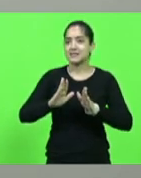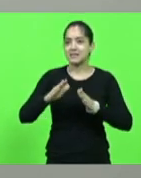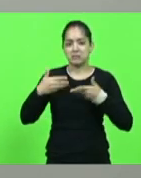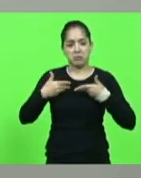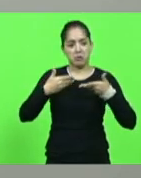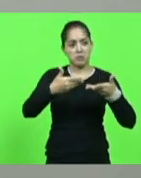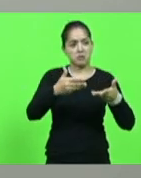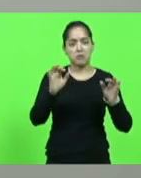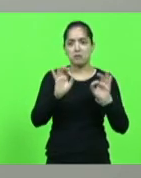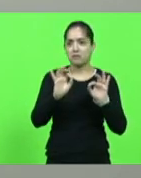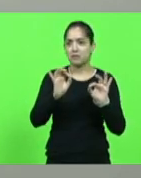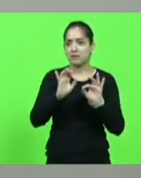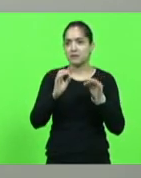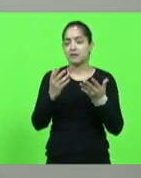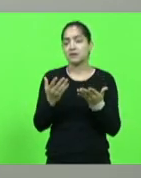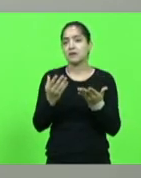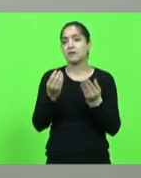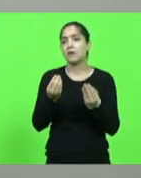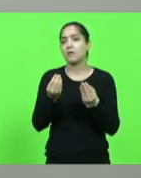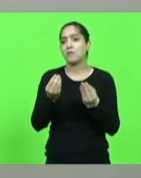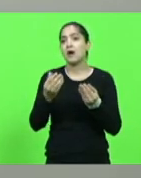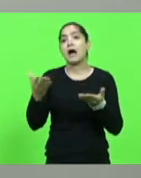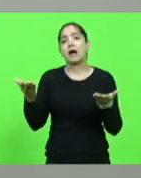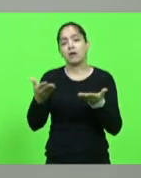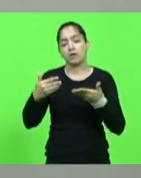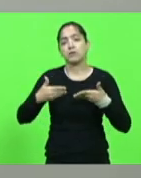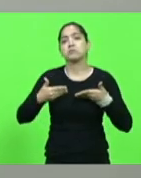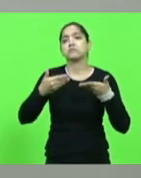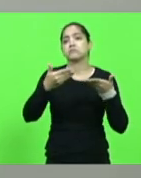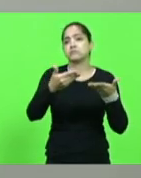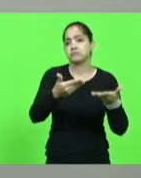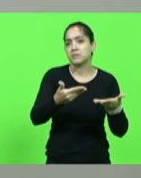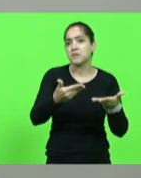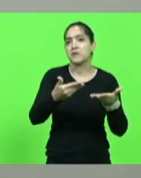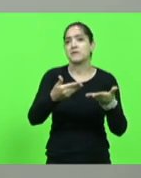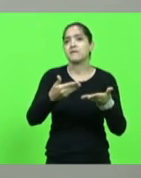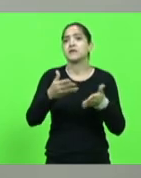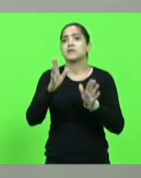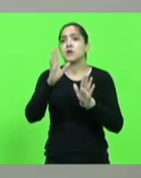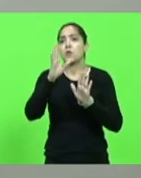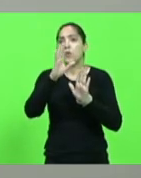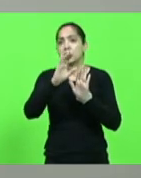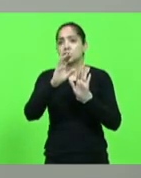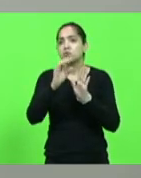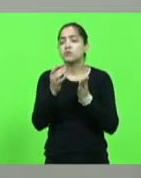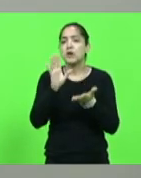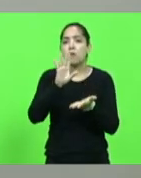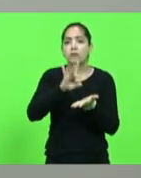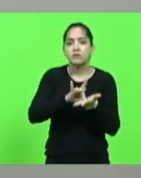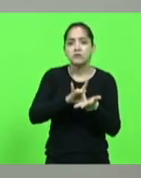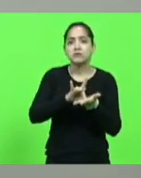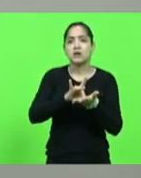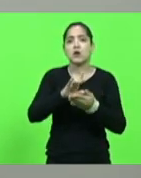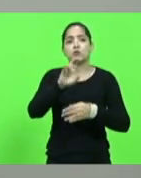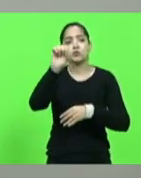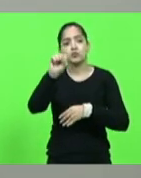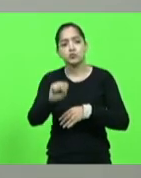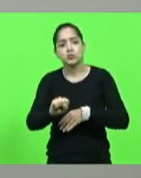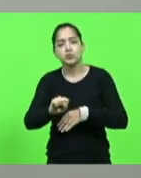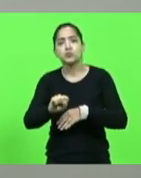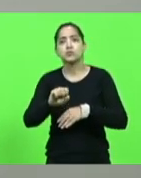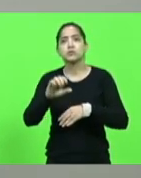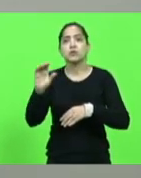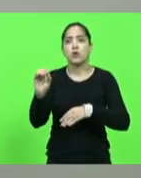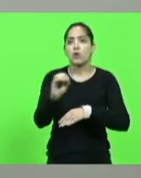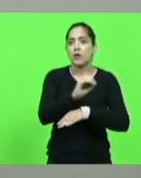convida. Agora eu recebo o convite, ah não, nós vamos ter um ato oficial no sul, no oeste, e me convido, mas eu não saio